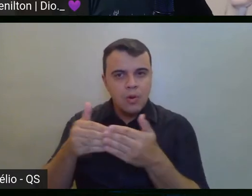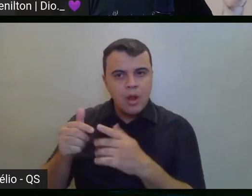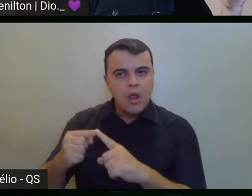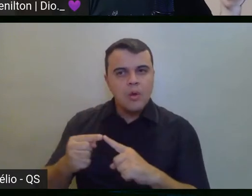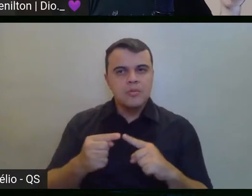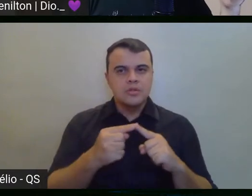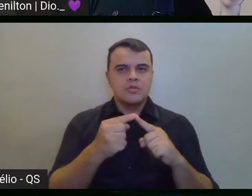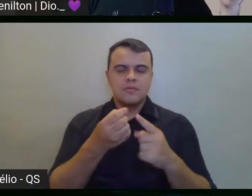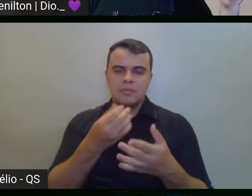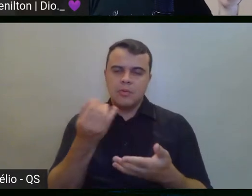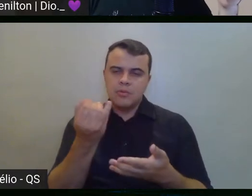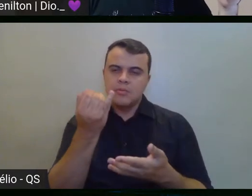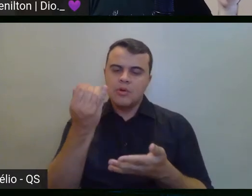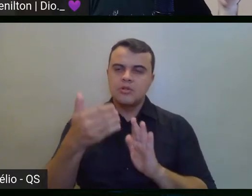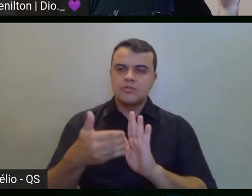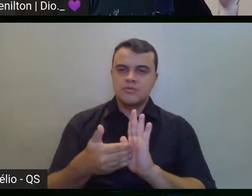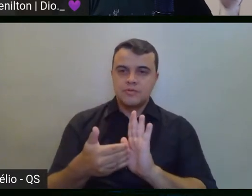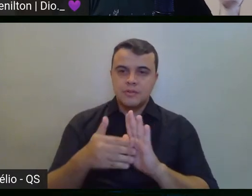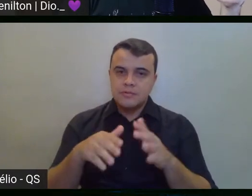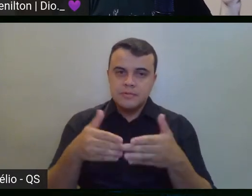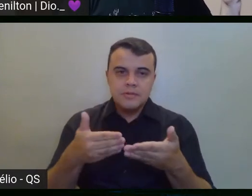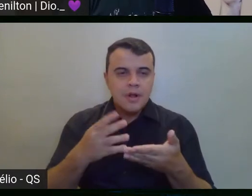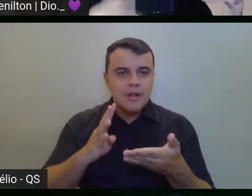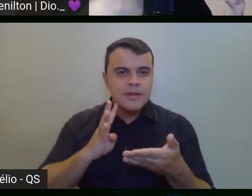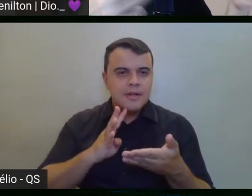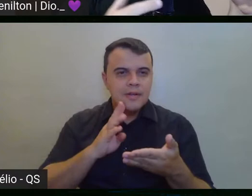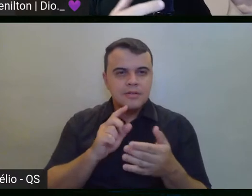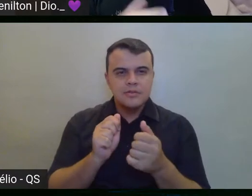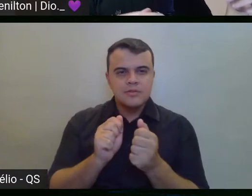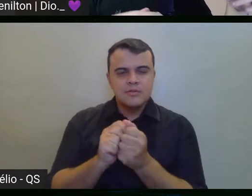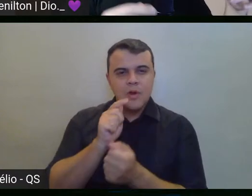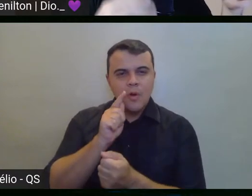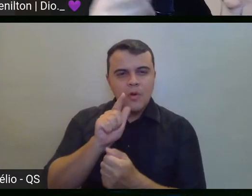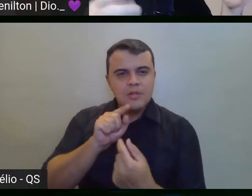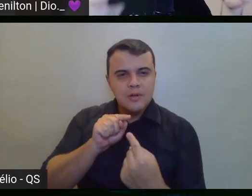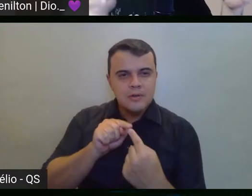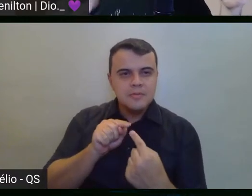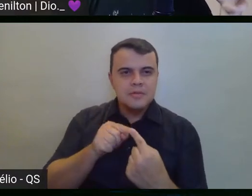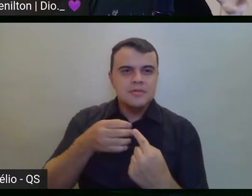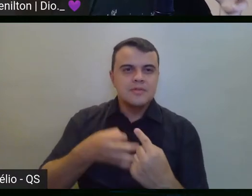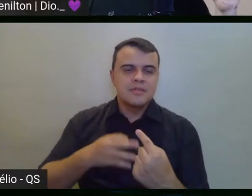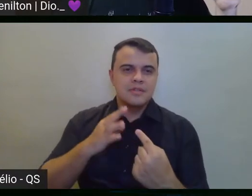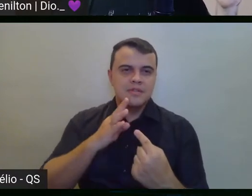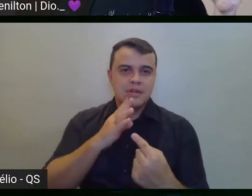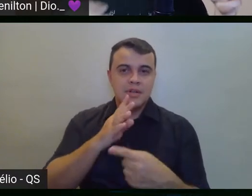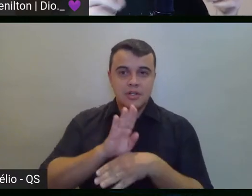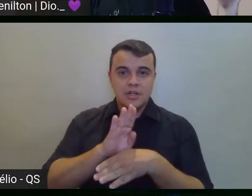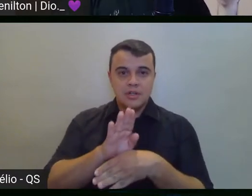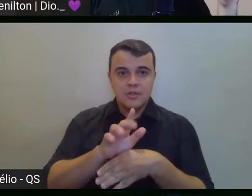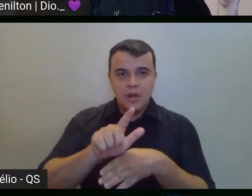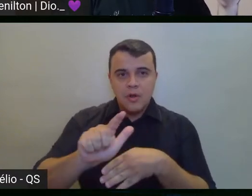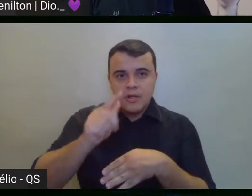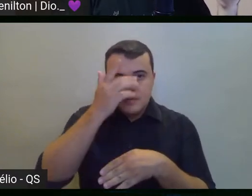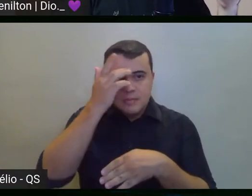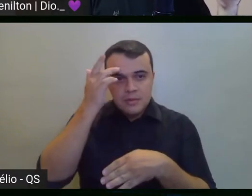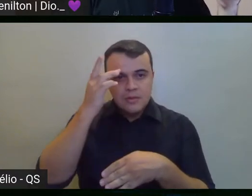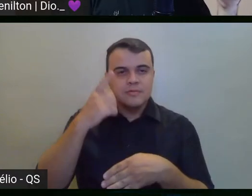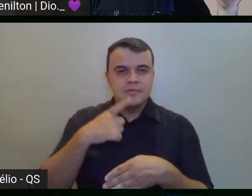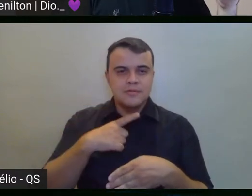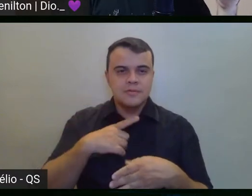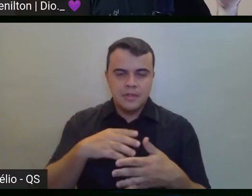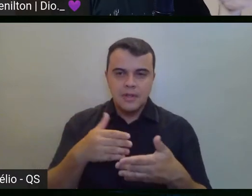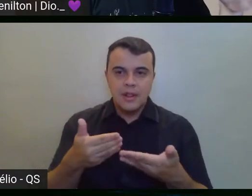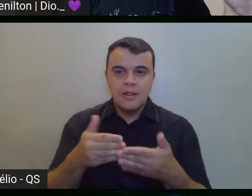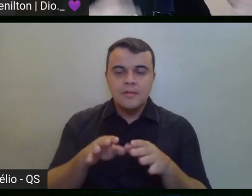objetivos é muito gratificante no final né então é bacana quando a gente consegue atingir os nossos objetivos é legal quando a gente ajuda outras pessoas também atingir os objetivos